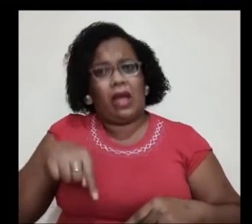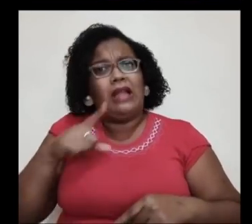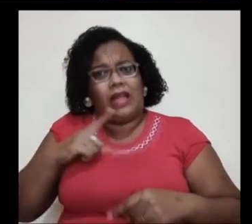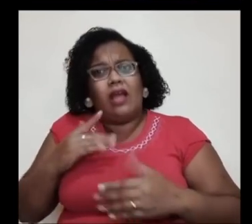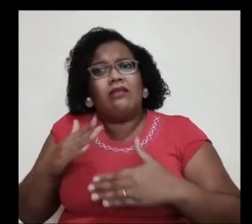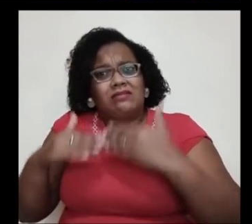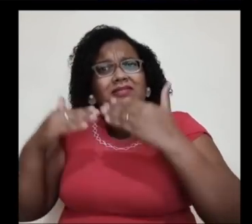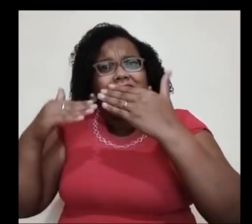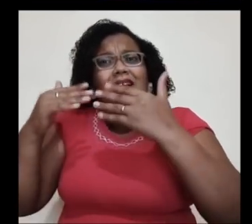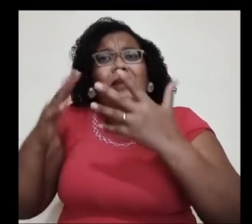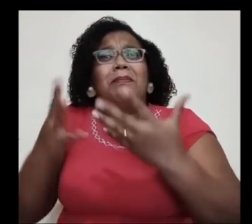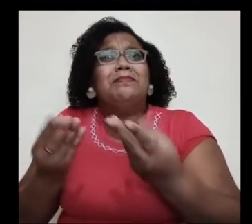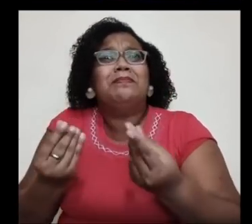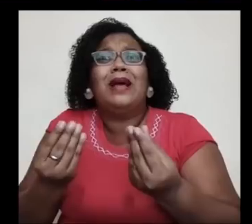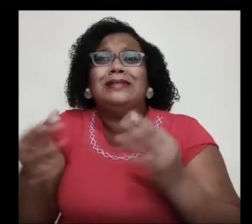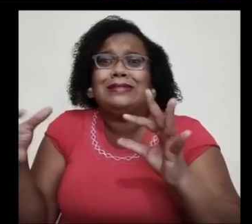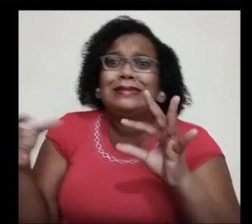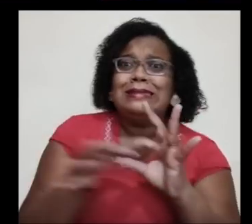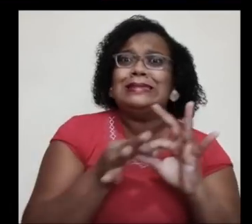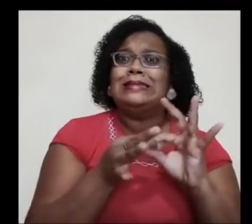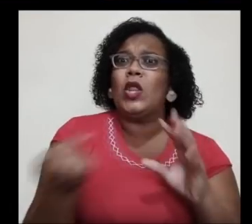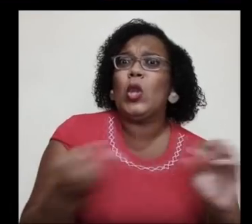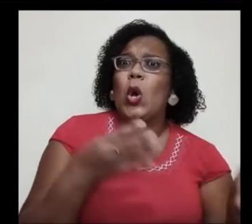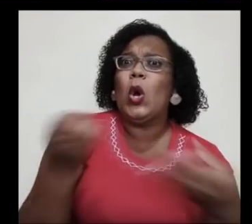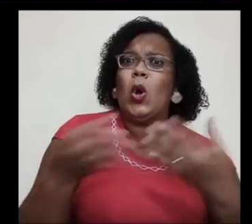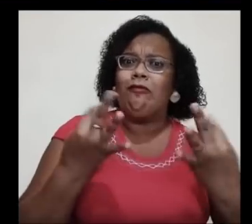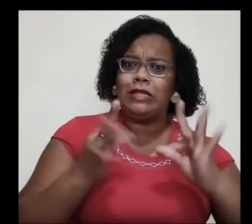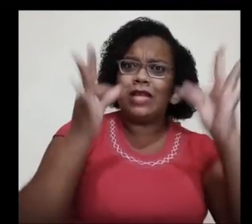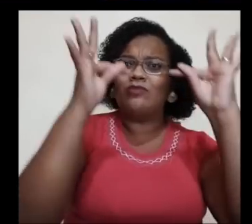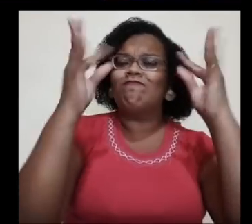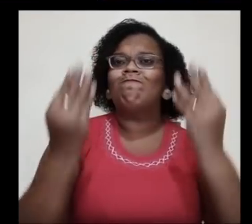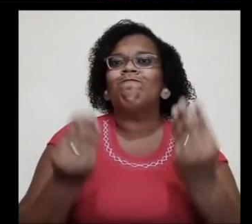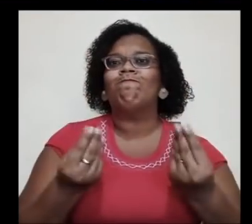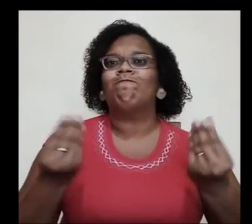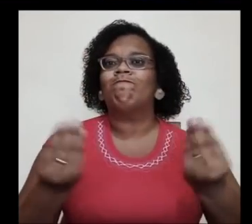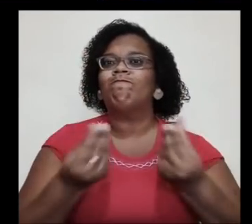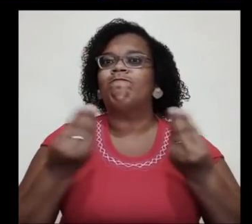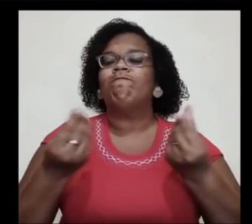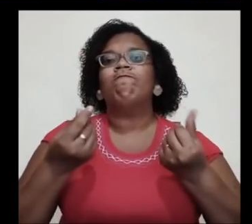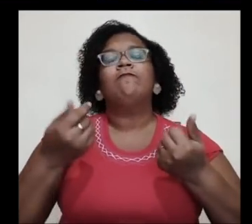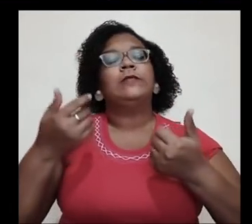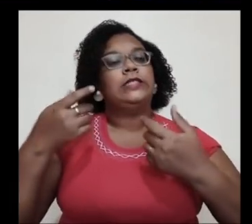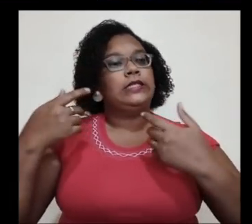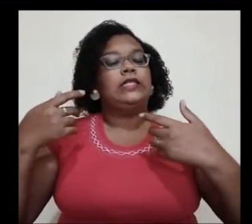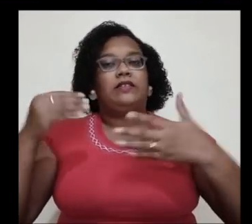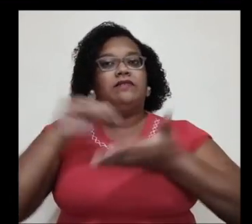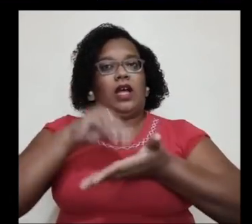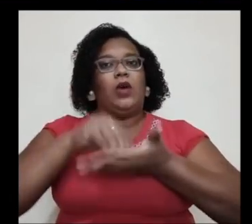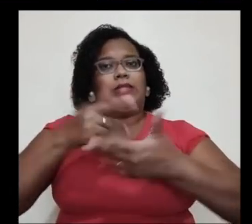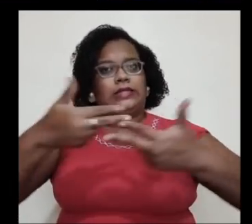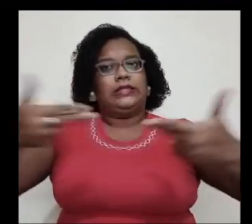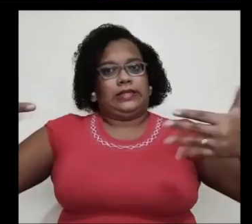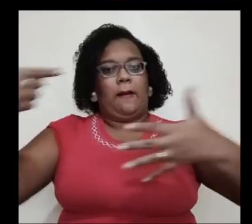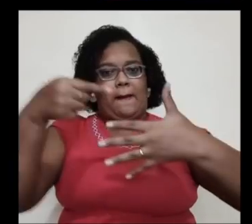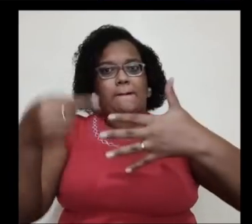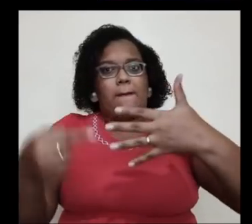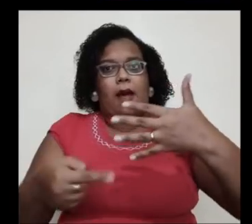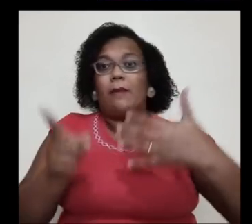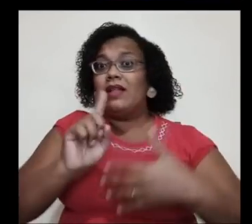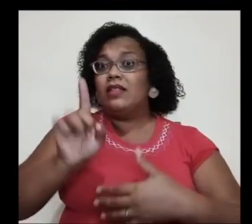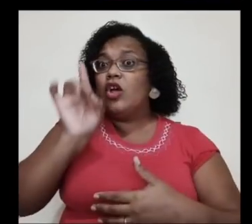depende de muitos fatores, não, evidentemente não só das universidades. Vocês vejam que as universidades estão fazendo um esforço. As universidades